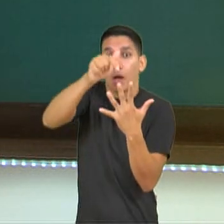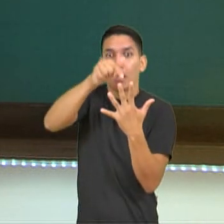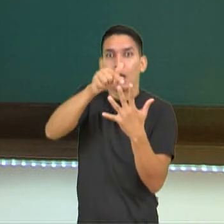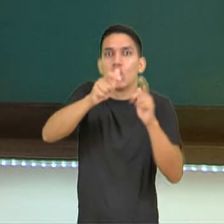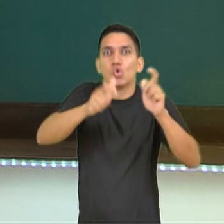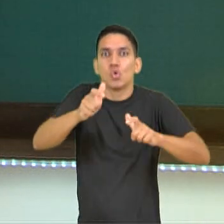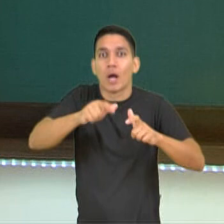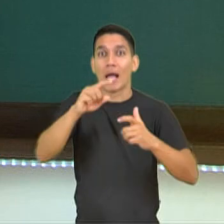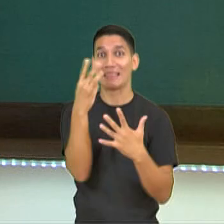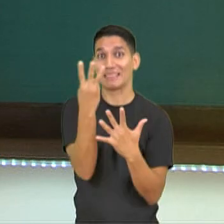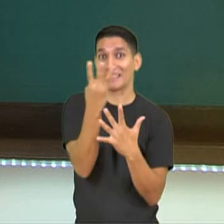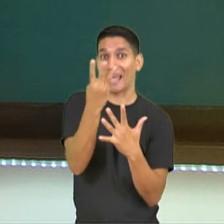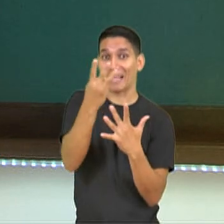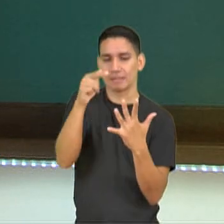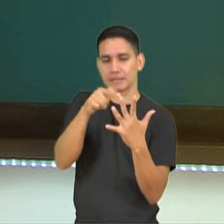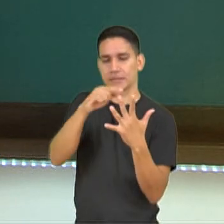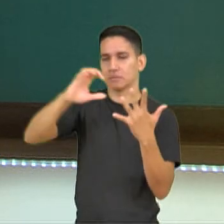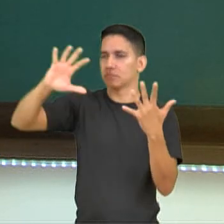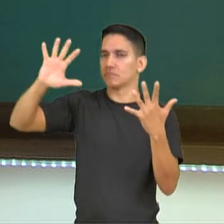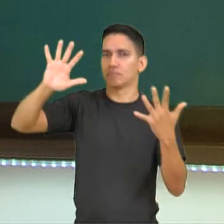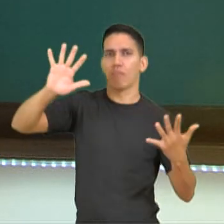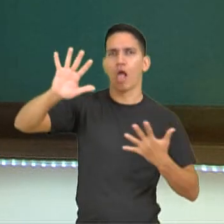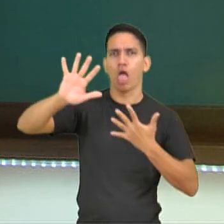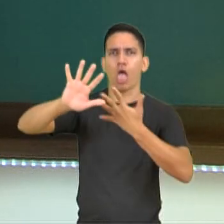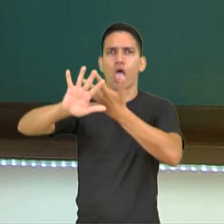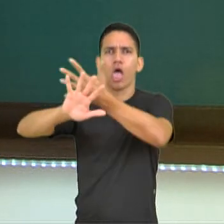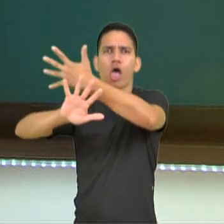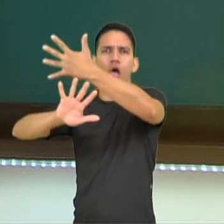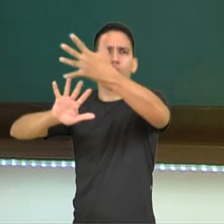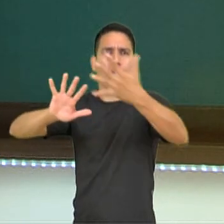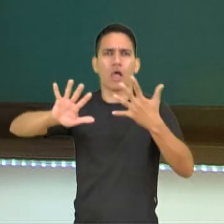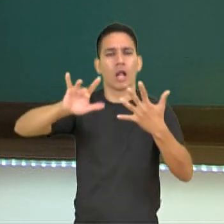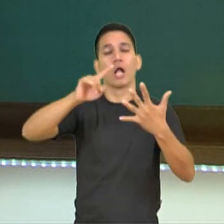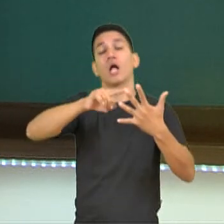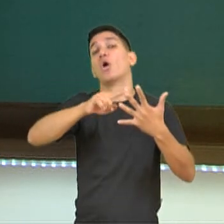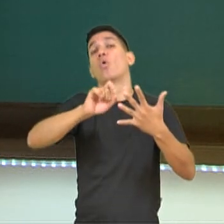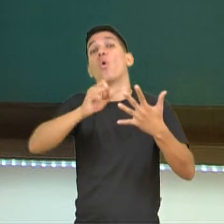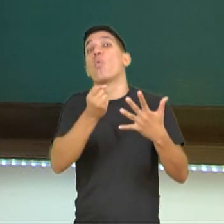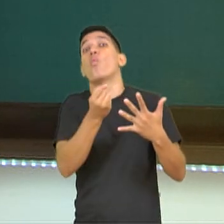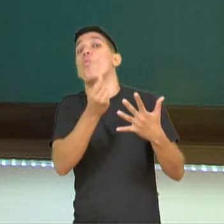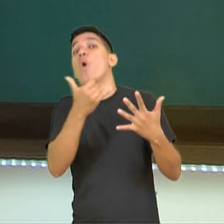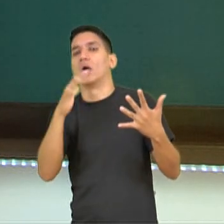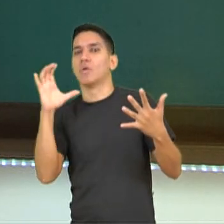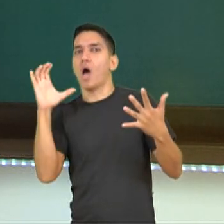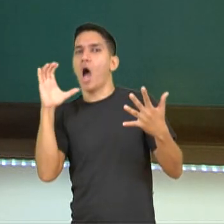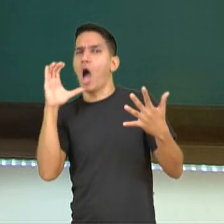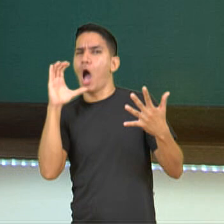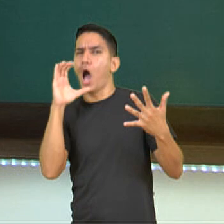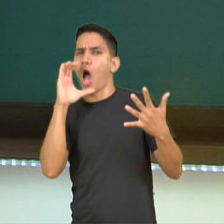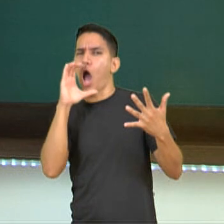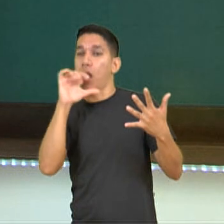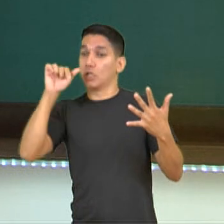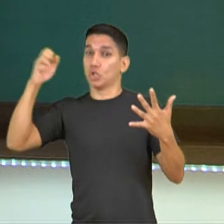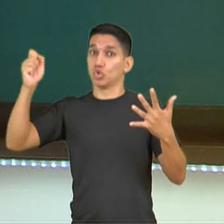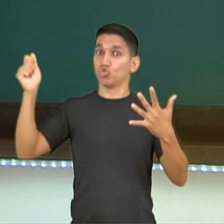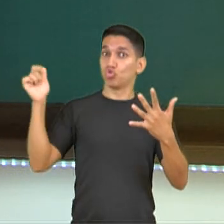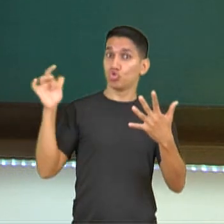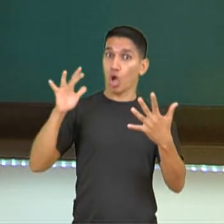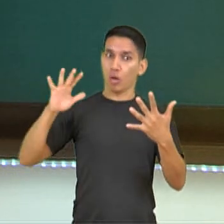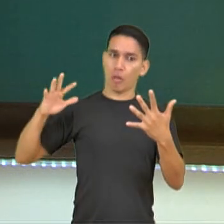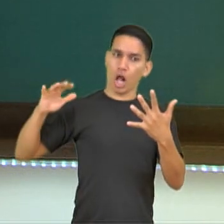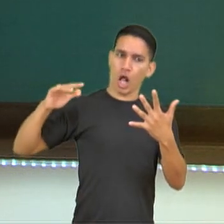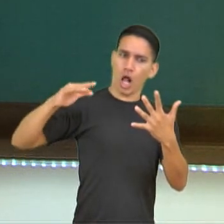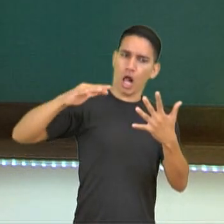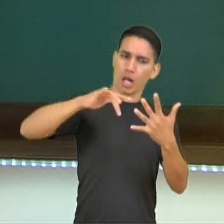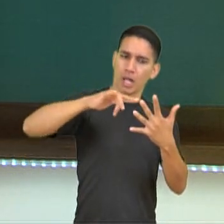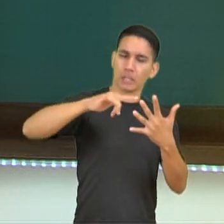ser a terceira, tem muito a ver com a quantidade de calor do Sol que chega para nós, que é diferente